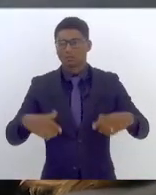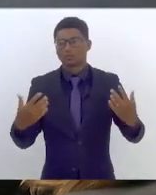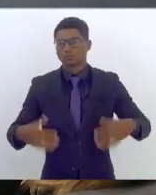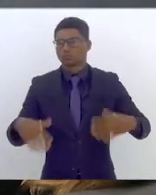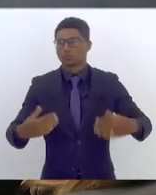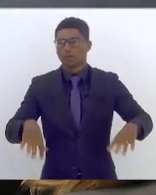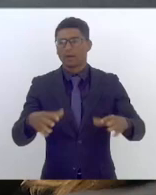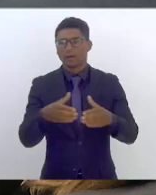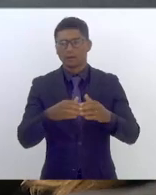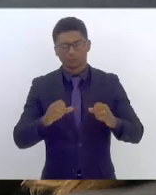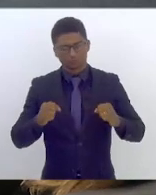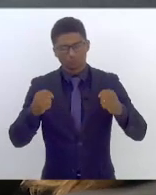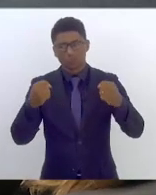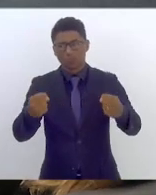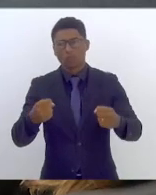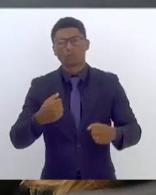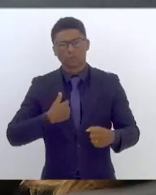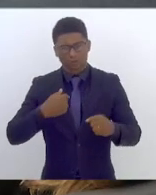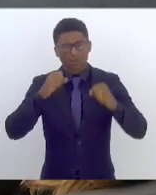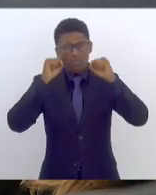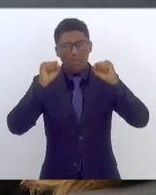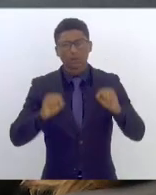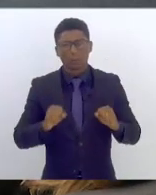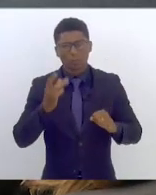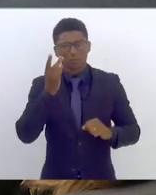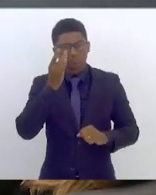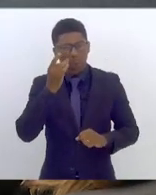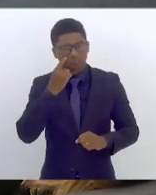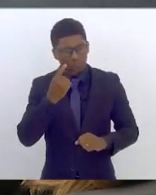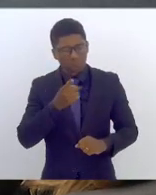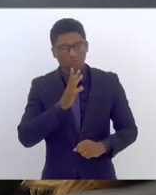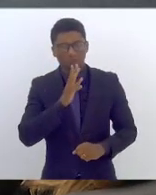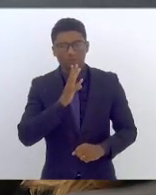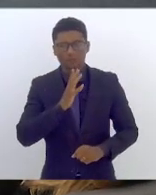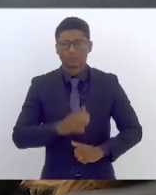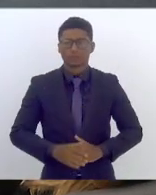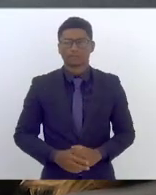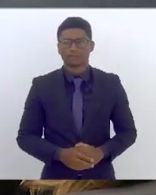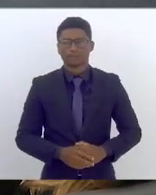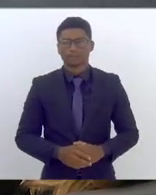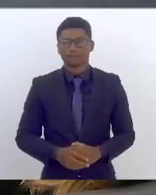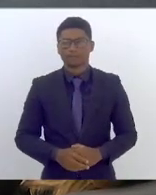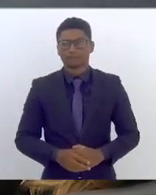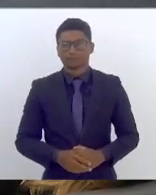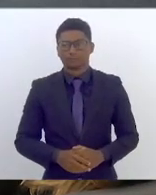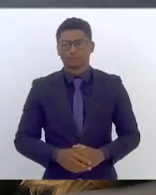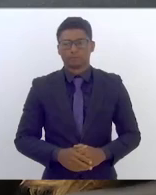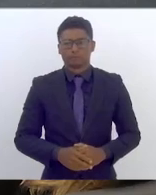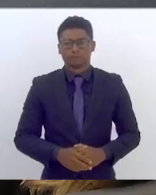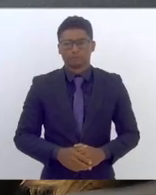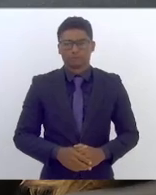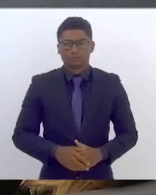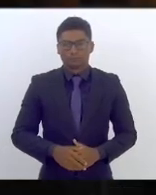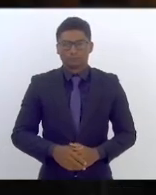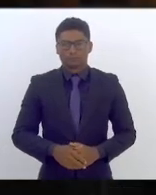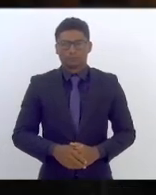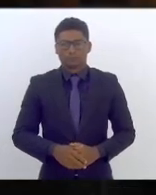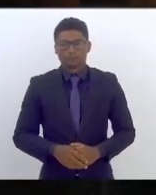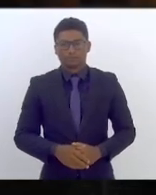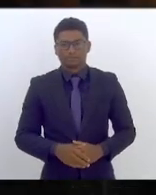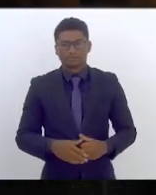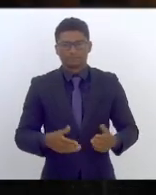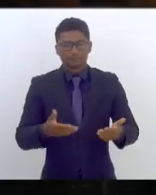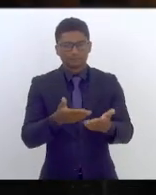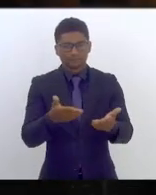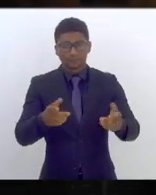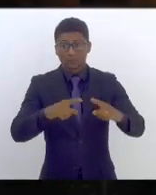muito dedicada sou testemunho disso é aos nossos funcionários